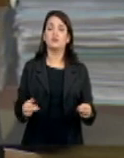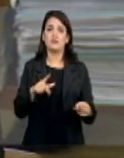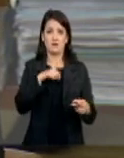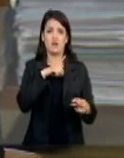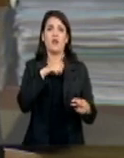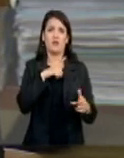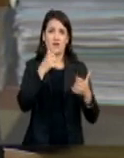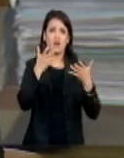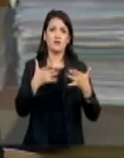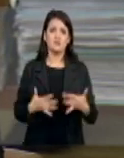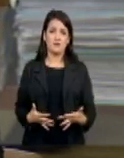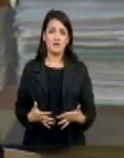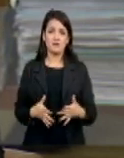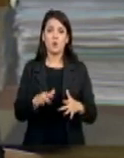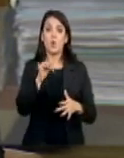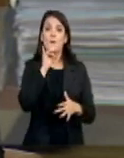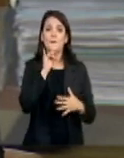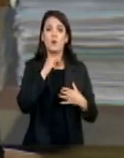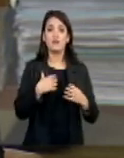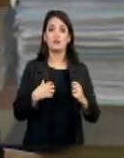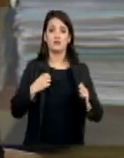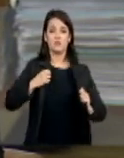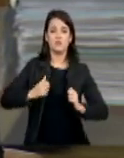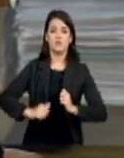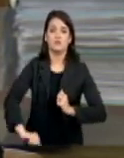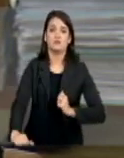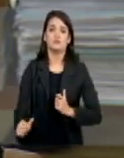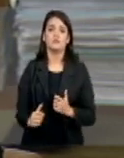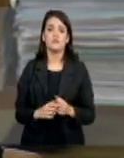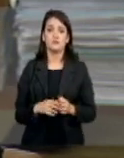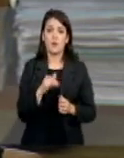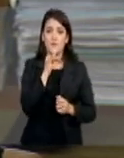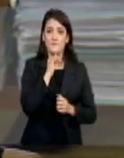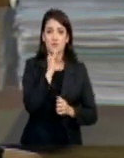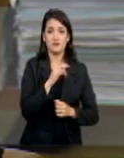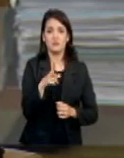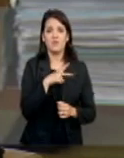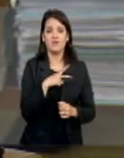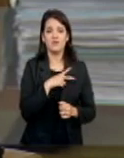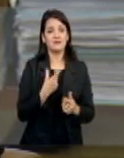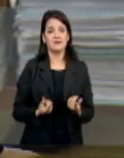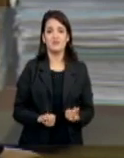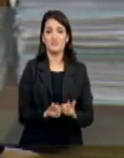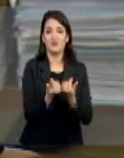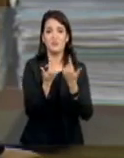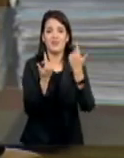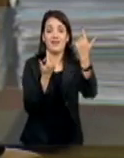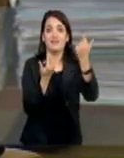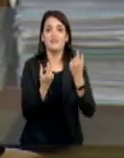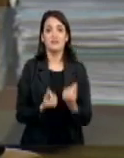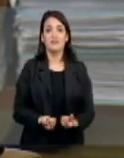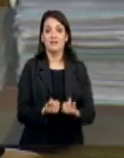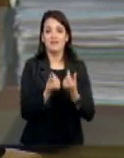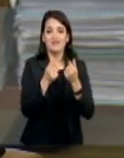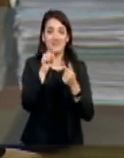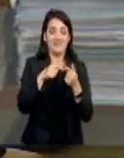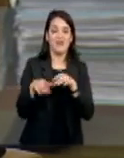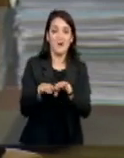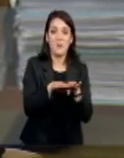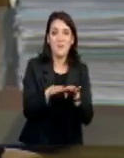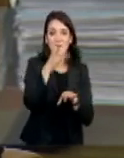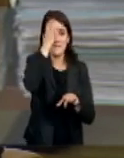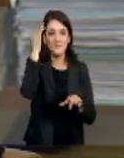projetando se por exemplo no plano da apple privacidade financeira que se revela como um tanto as pessoas